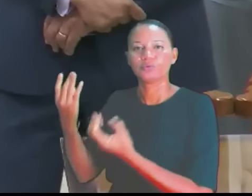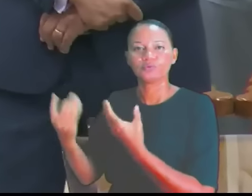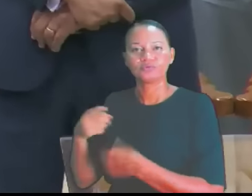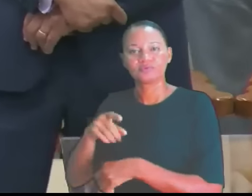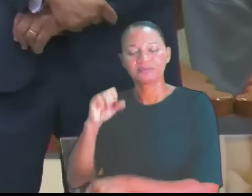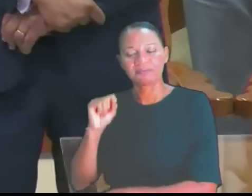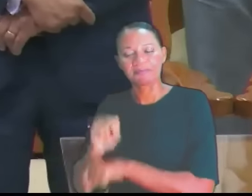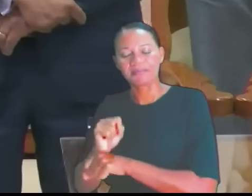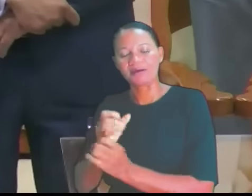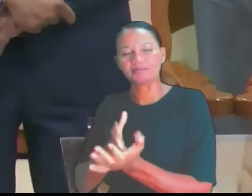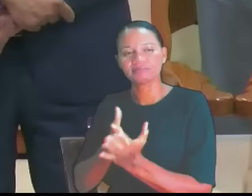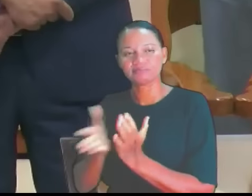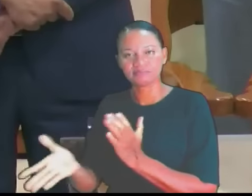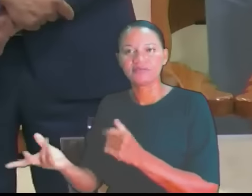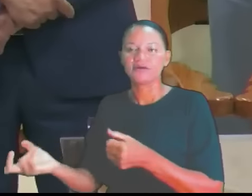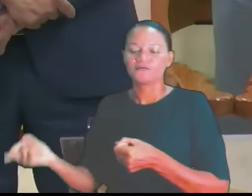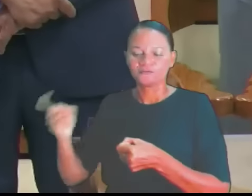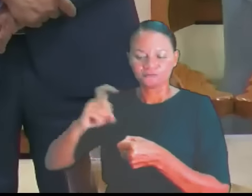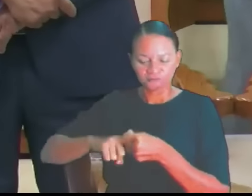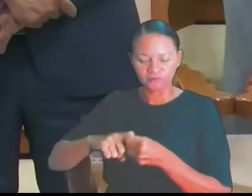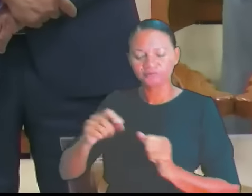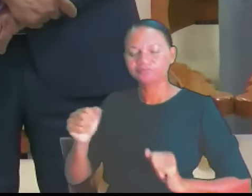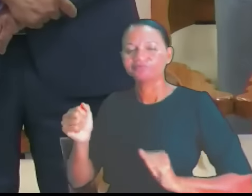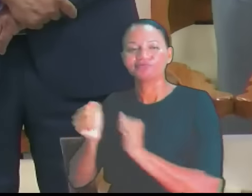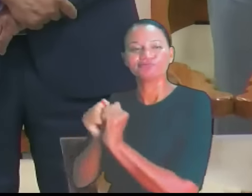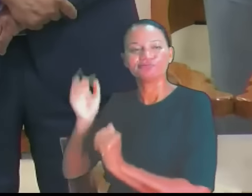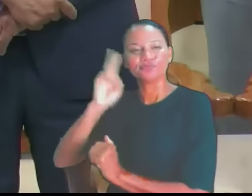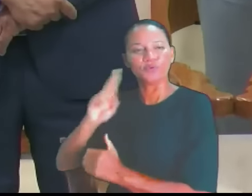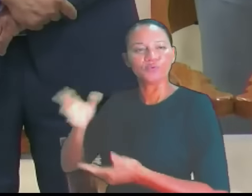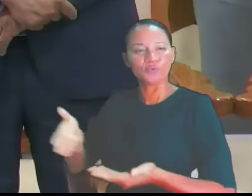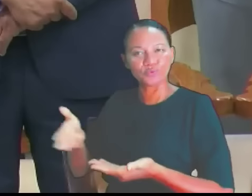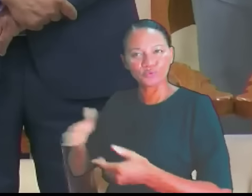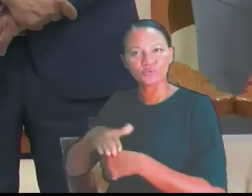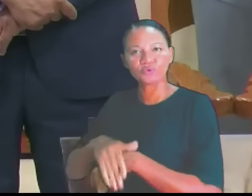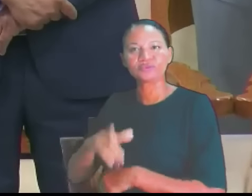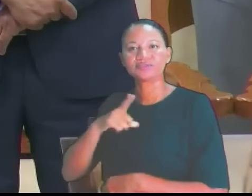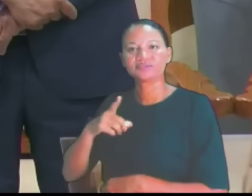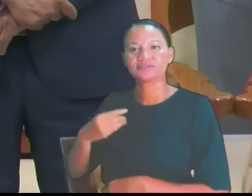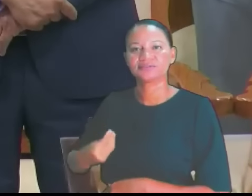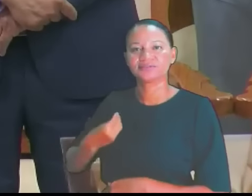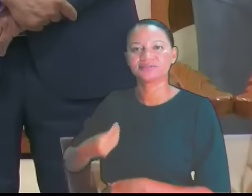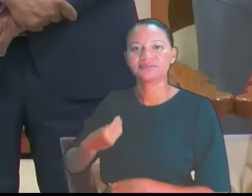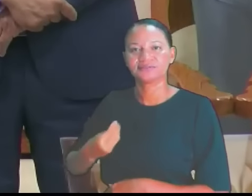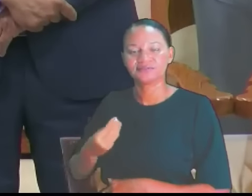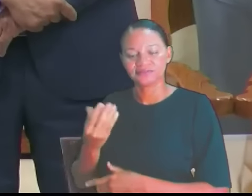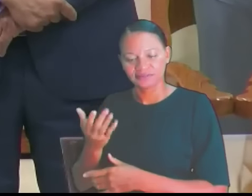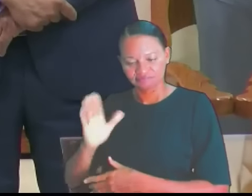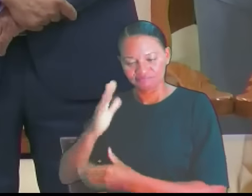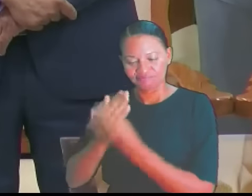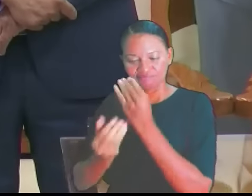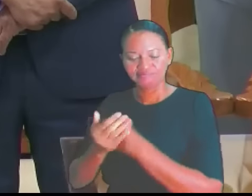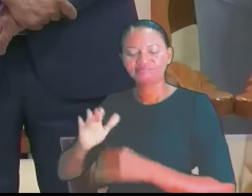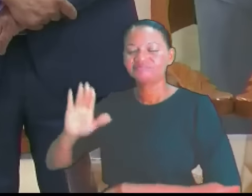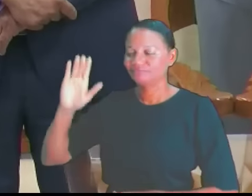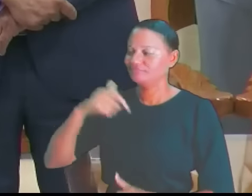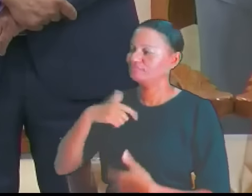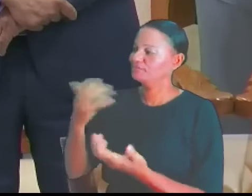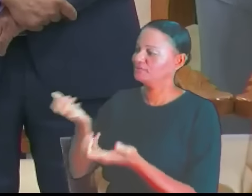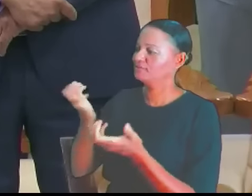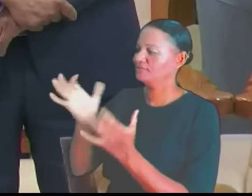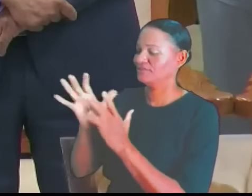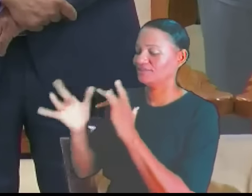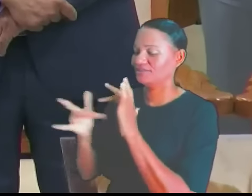afastado, mas quer voltar aos pés do Senhor nesta noite. Alguém assim entre nós, dê um sinal com a sua mão, dizendo: eu quero